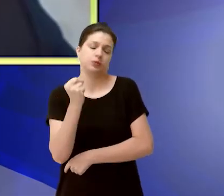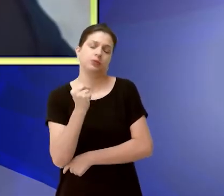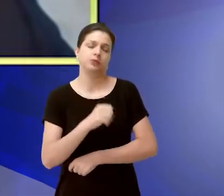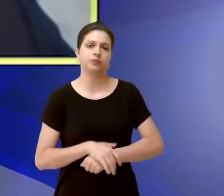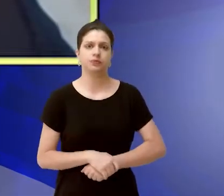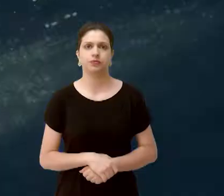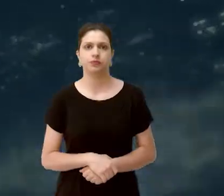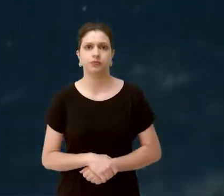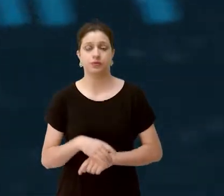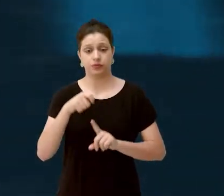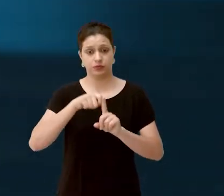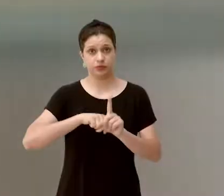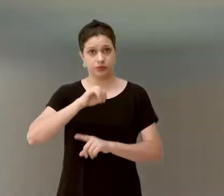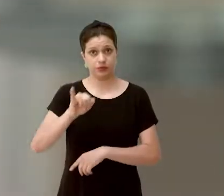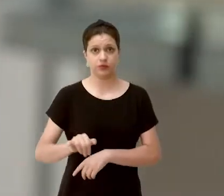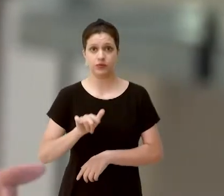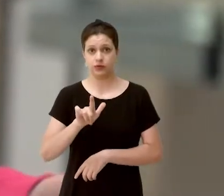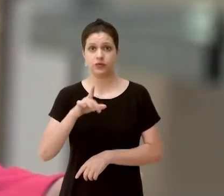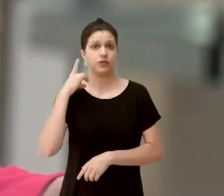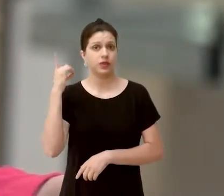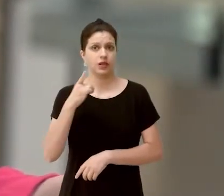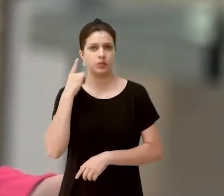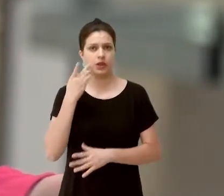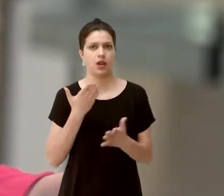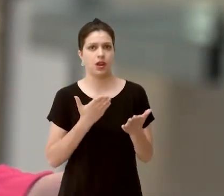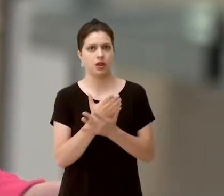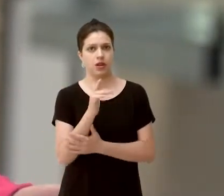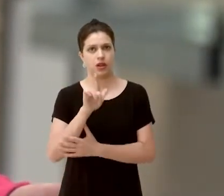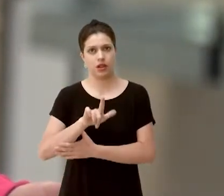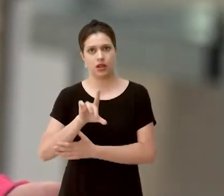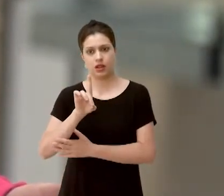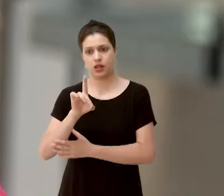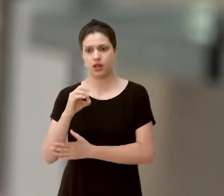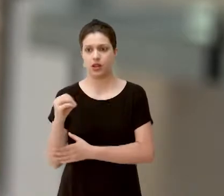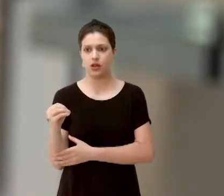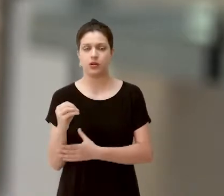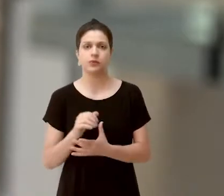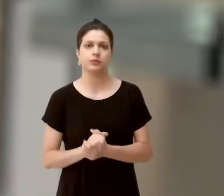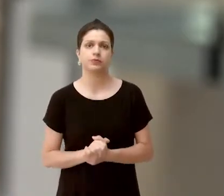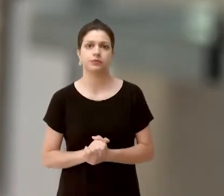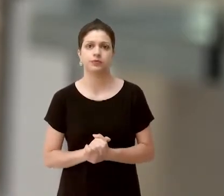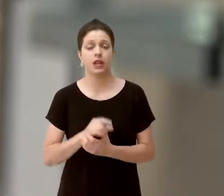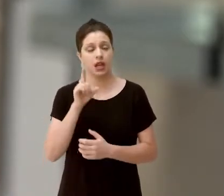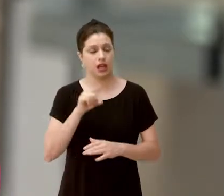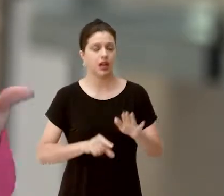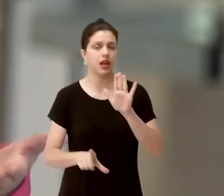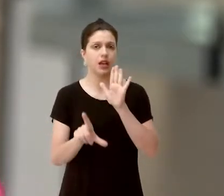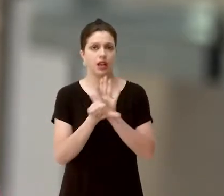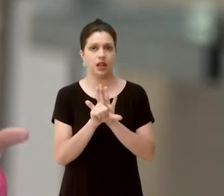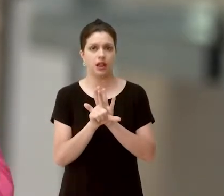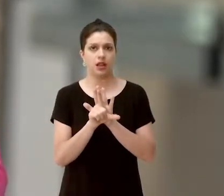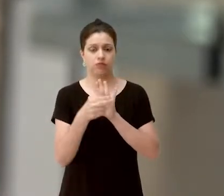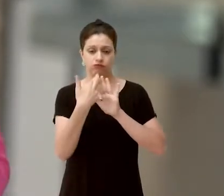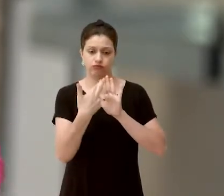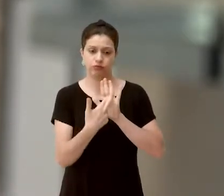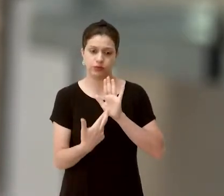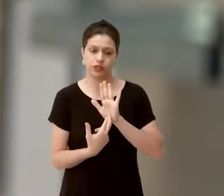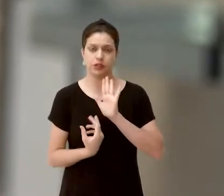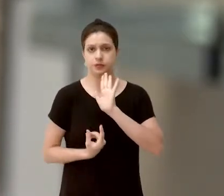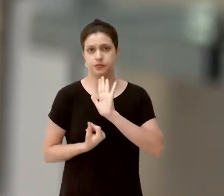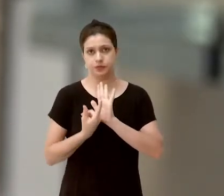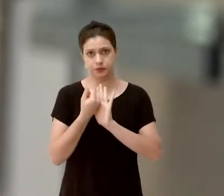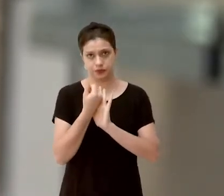procurar ajudar, né? Em julho, os deputados aprovaram a LDO, que é a Lei de